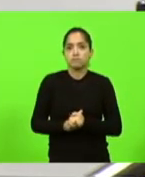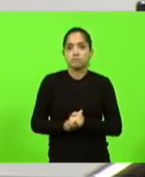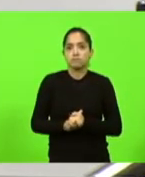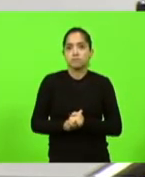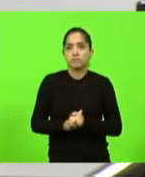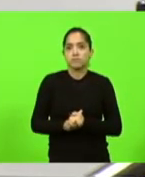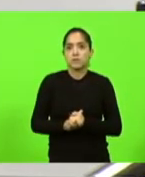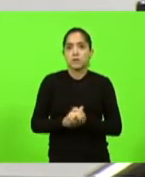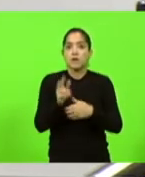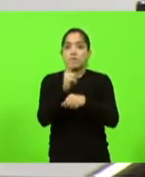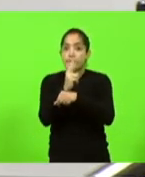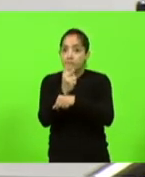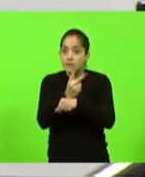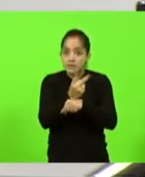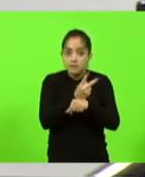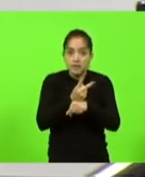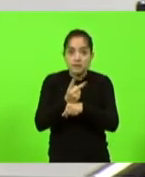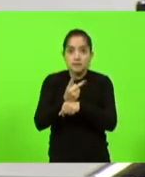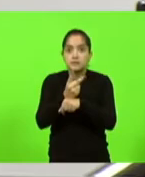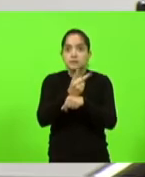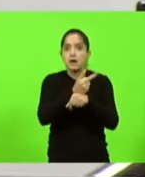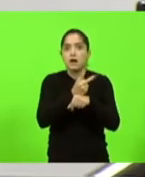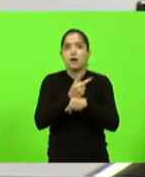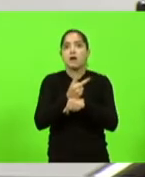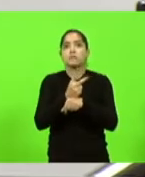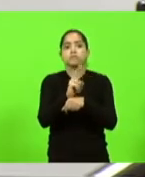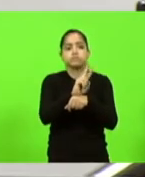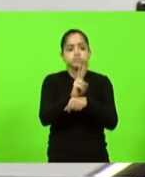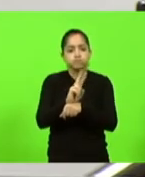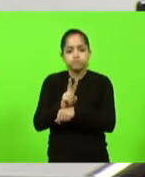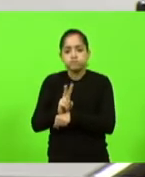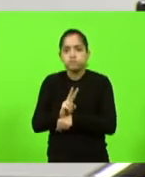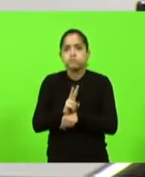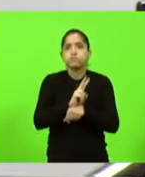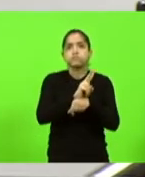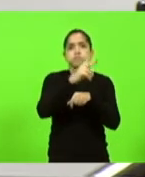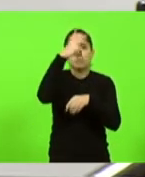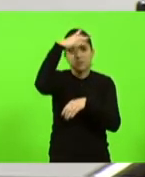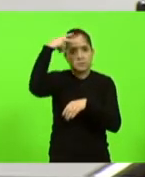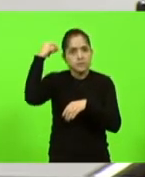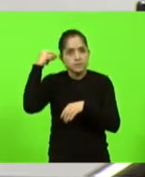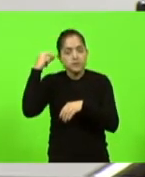Cabe fiscalizar as prefeituras, como o desse deputado Milton Obos, as câmaras municipais.